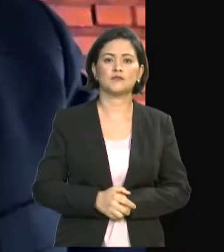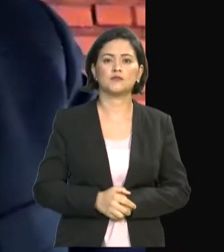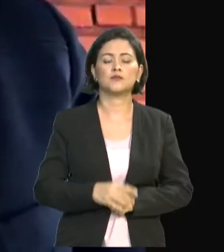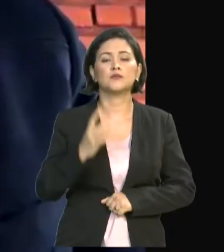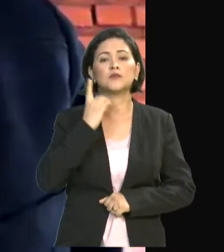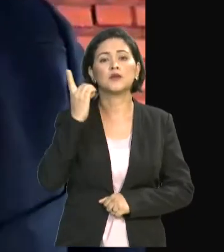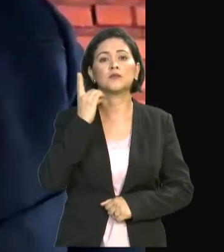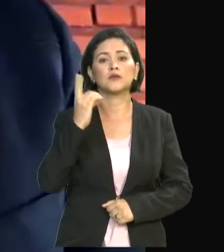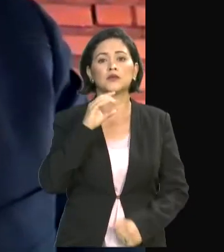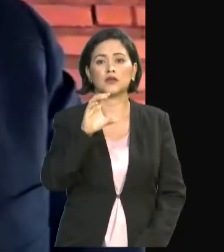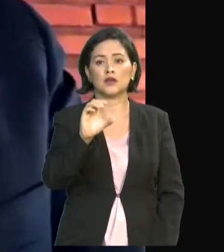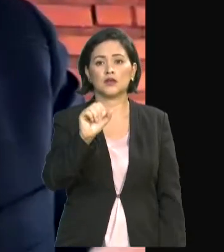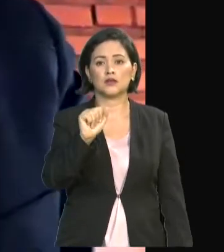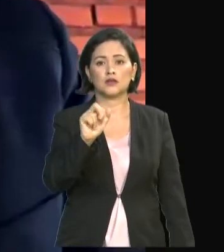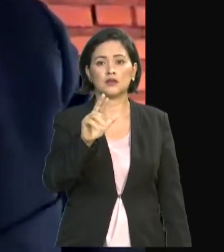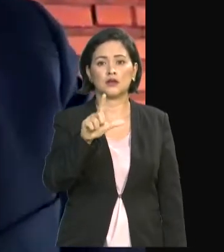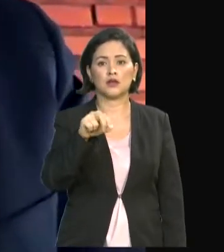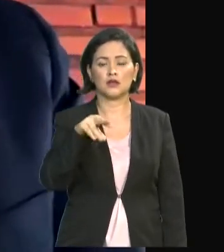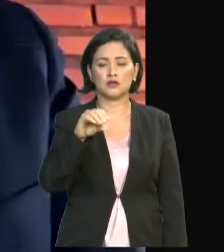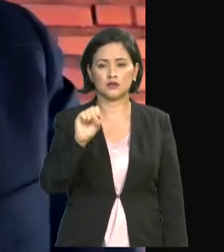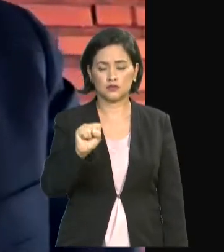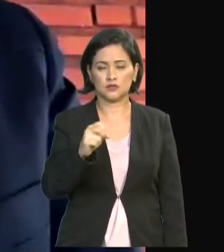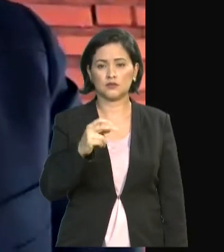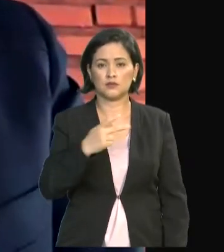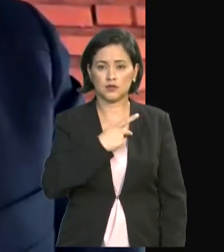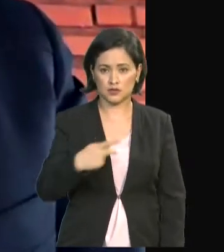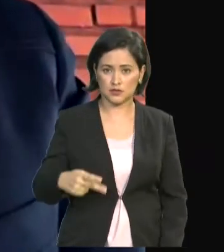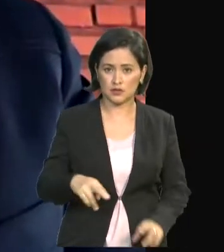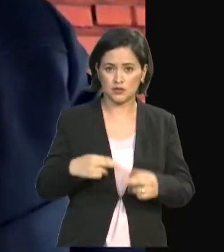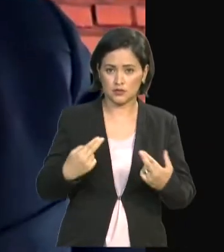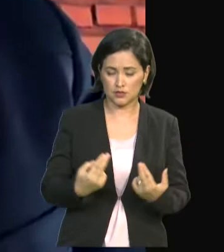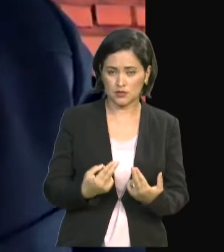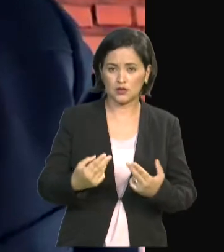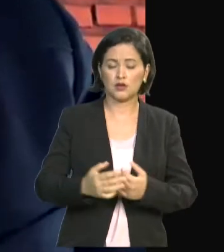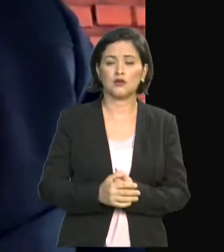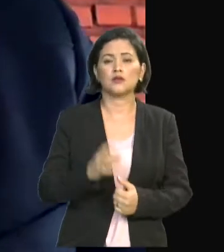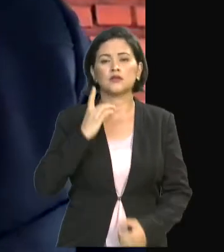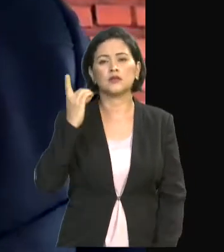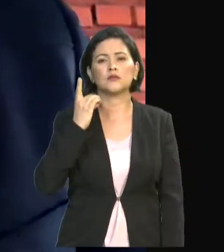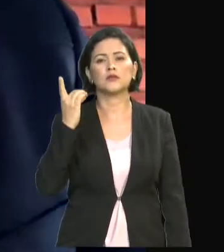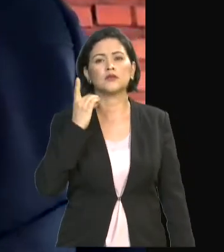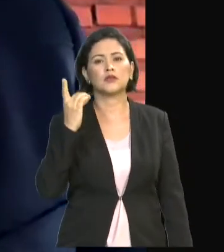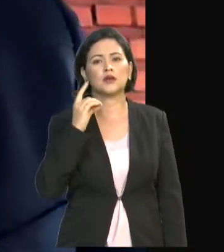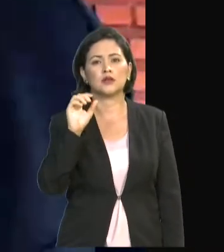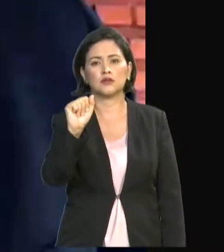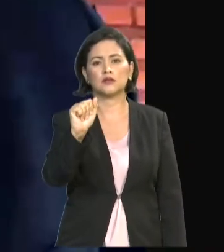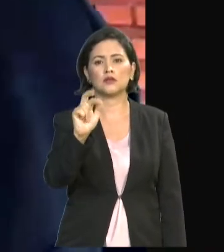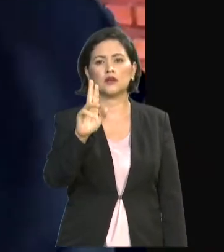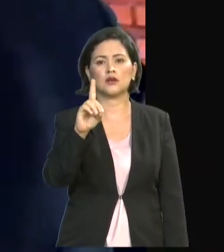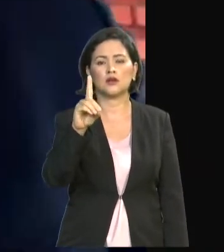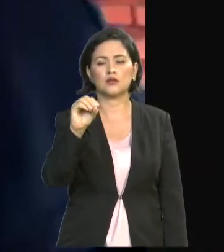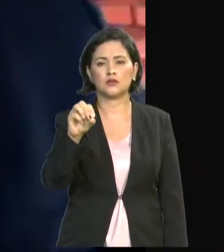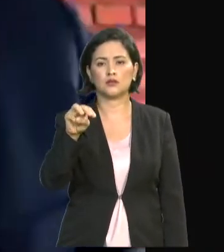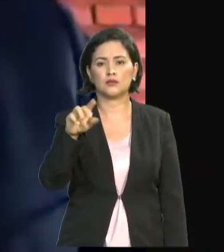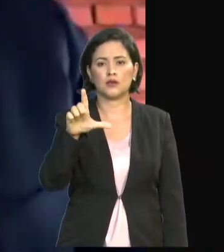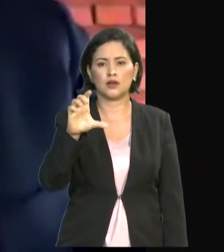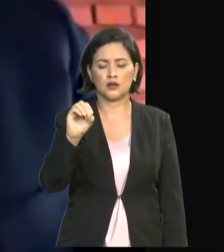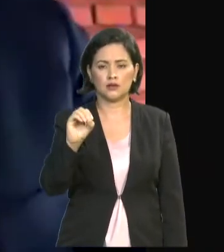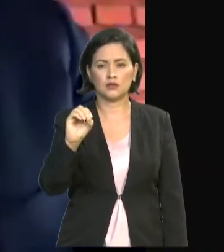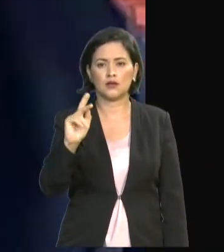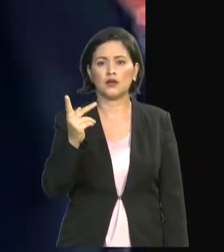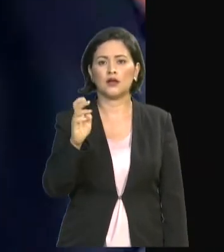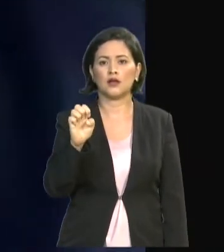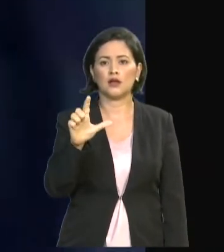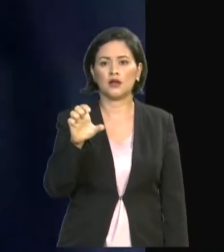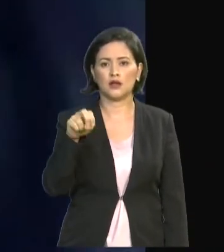O deputado Arnaldo Melo, deputada Helena, né, a deputada Betel, que são hoje pessoas que têm sustentado